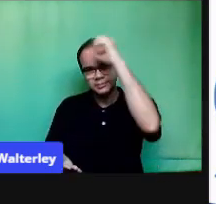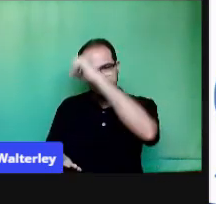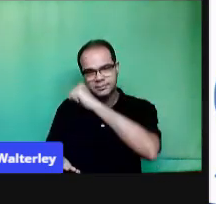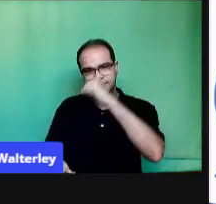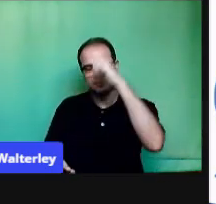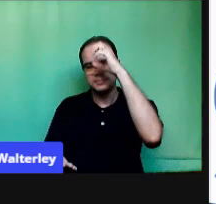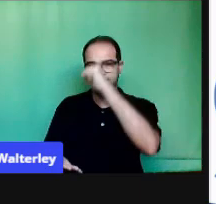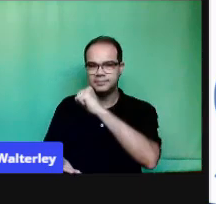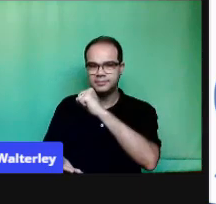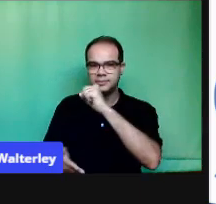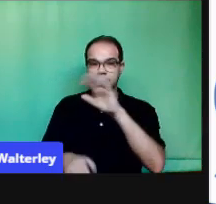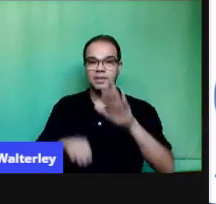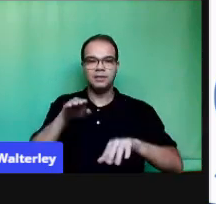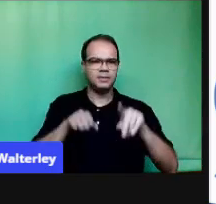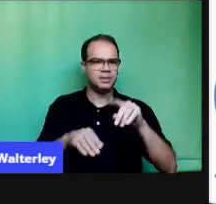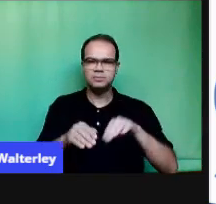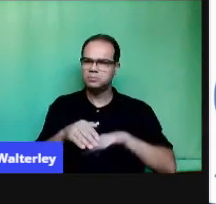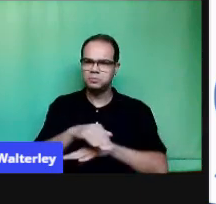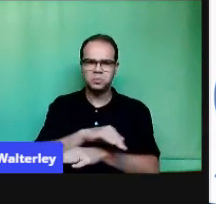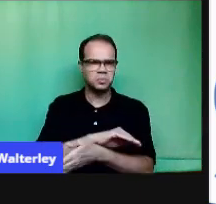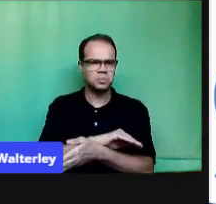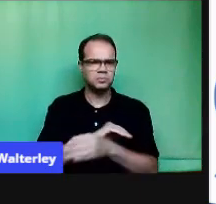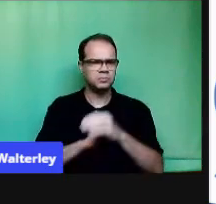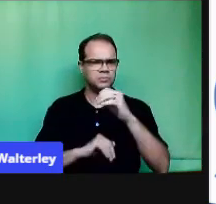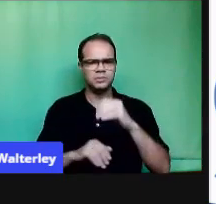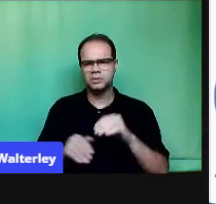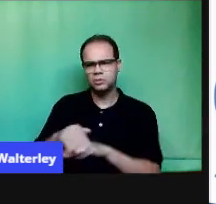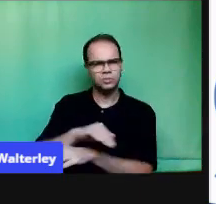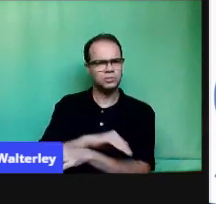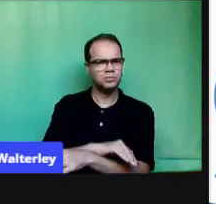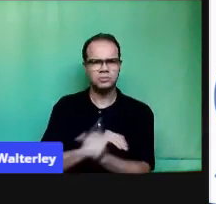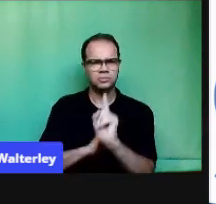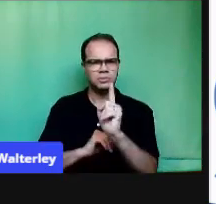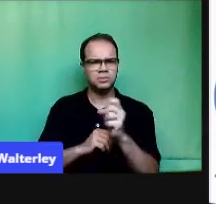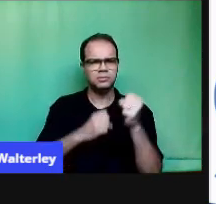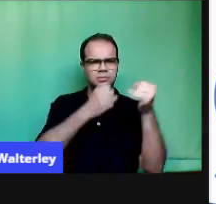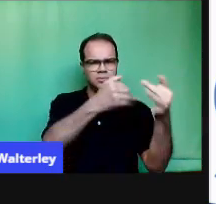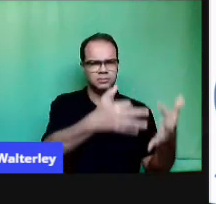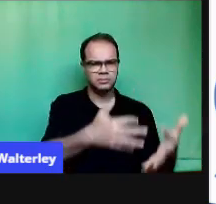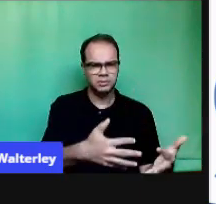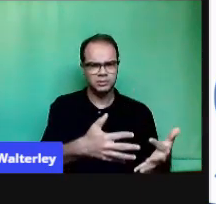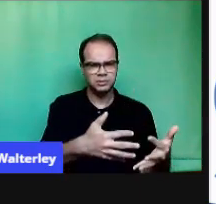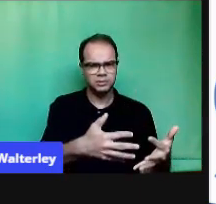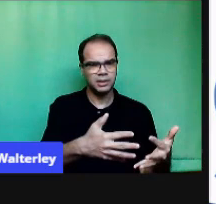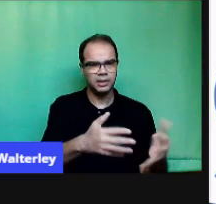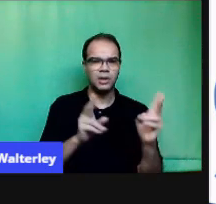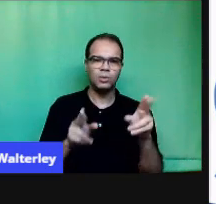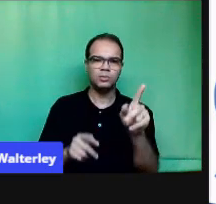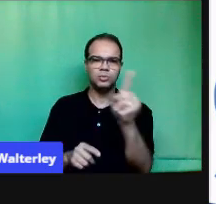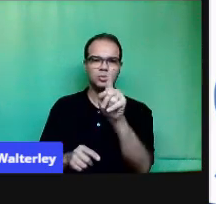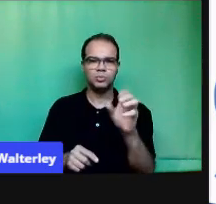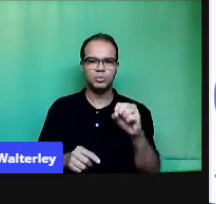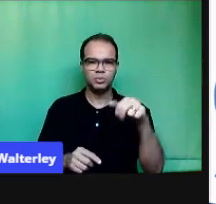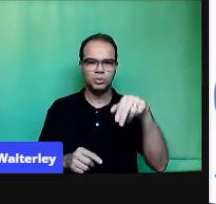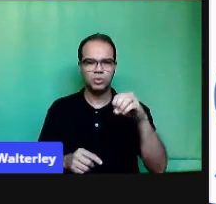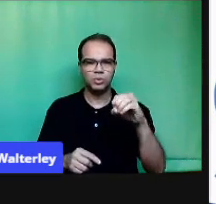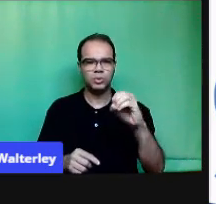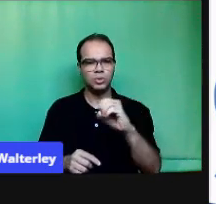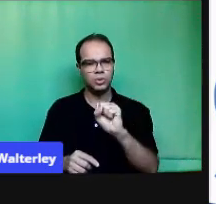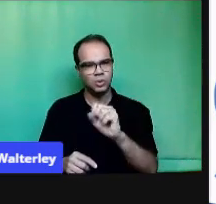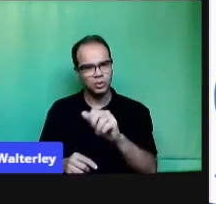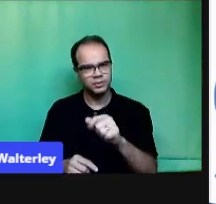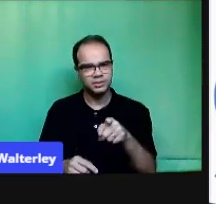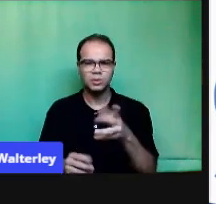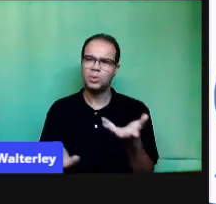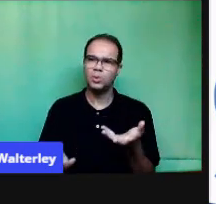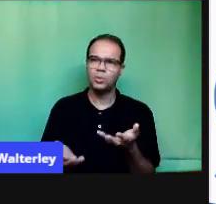temas que ele não está acostumado a abordar em sala de aula, como é agora a questão de zoonoses, né, e bem-estar animal. Por quê?